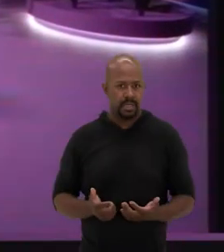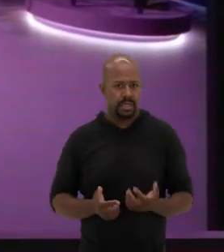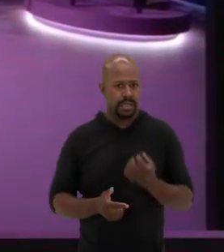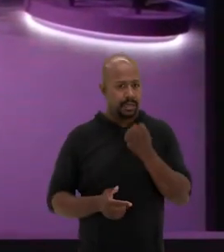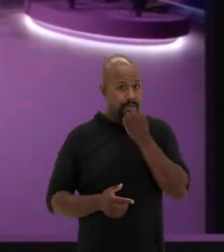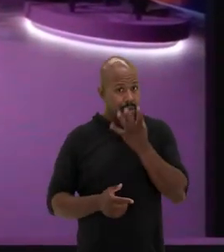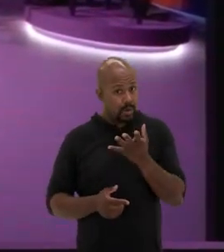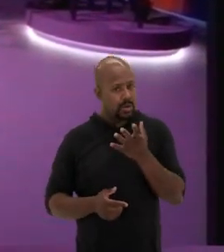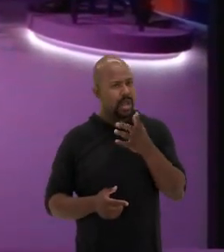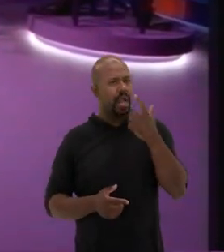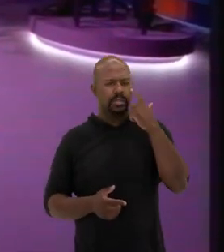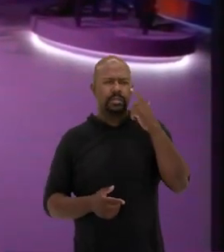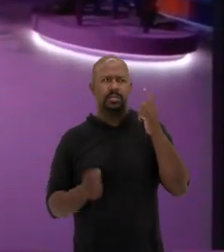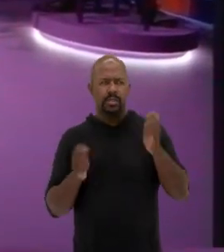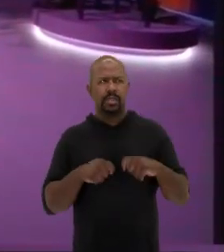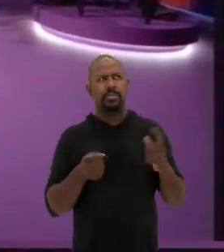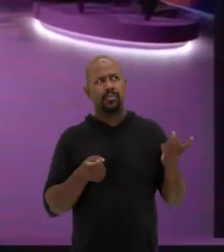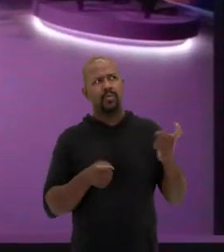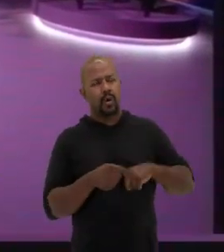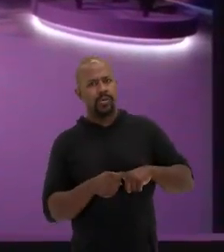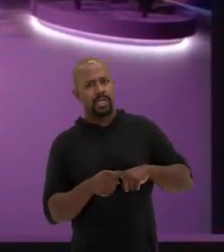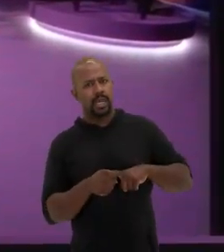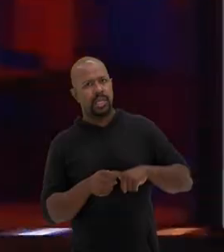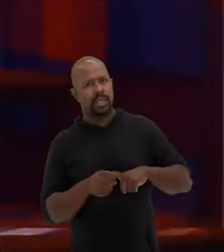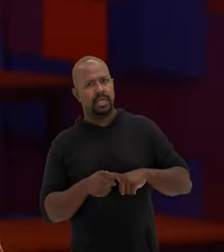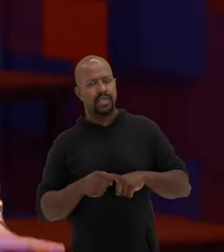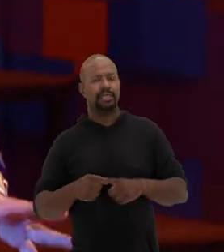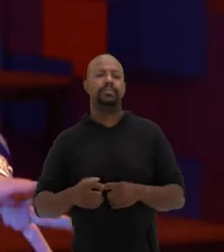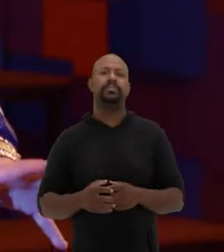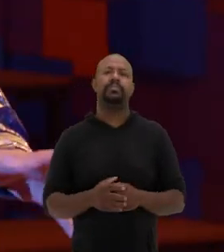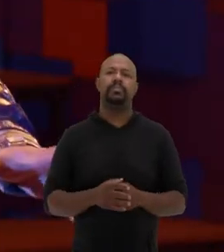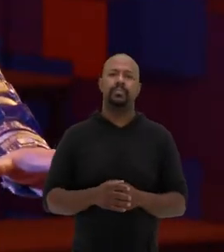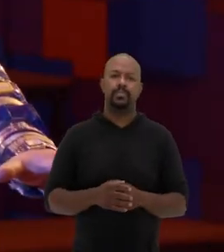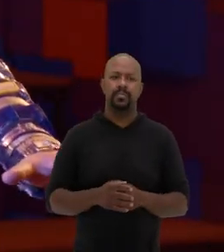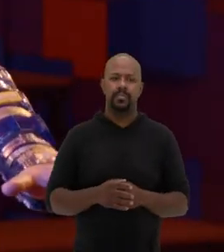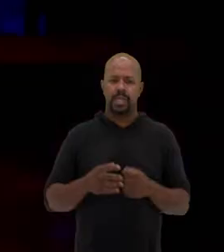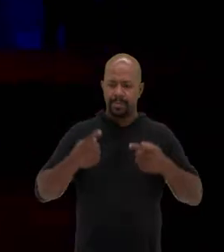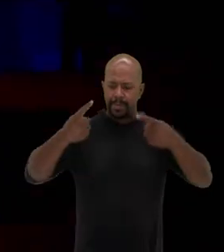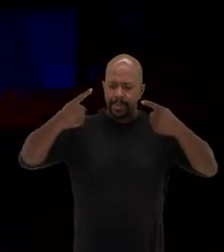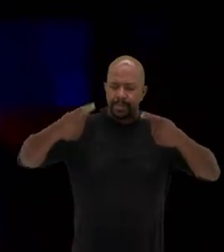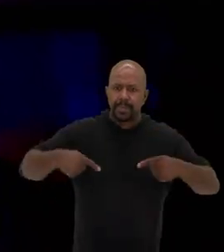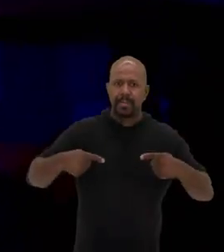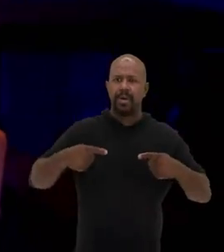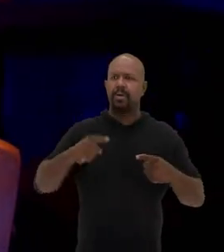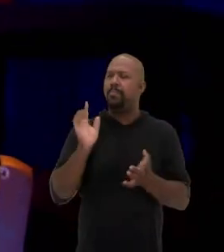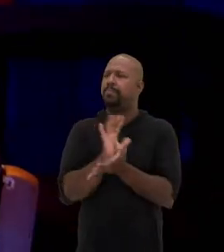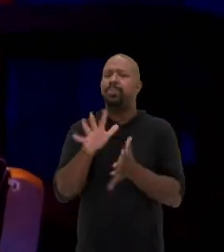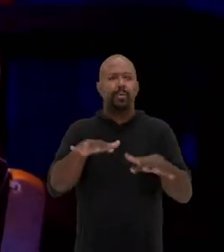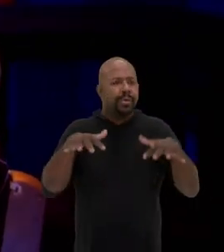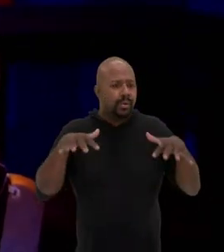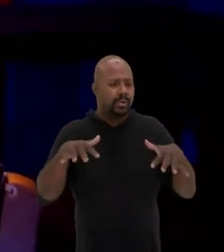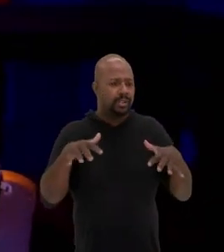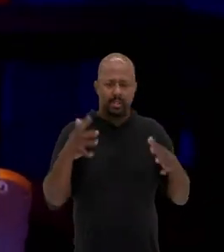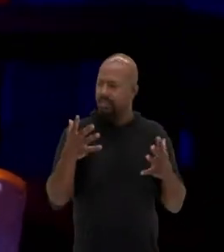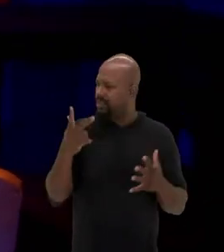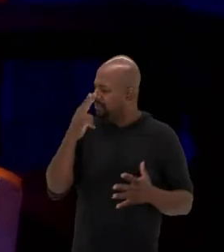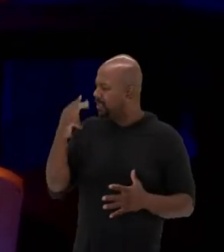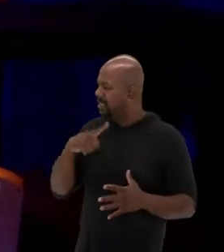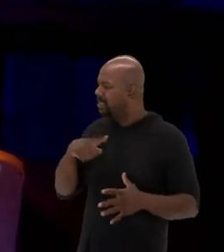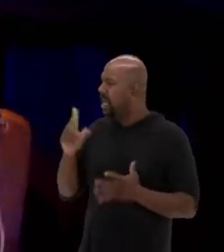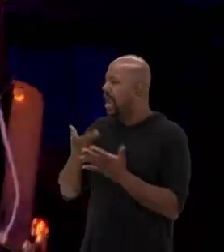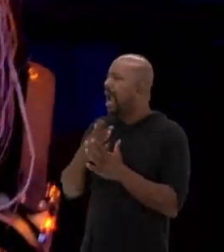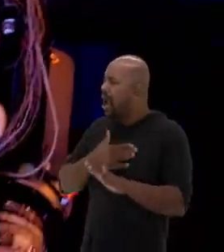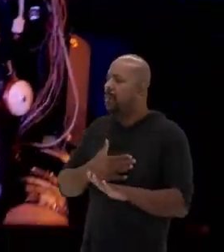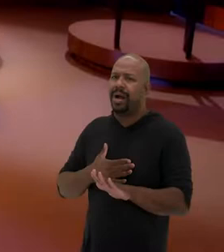Bom, acho que podemos voltar. O apresentador Otoniel, cheio de fios e cabos pelo corpo. Peço que mantenham